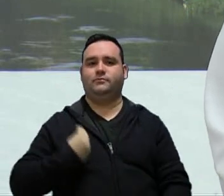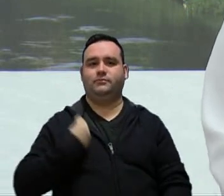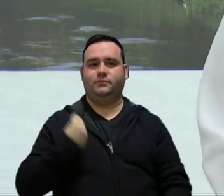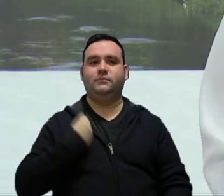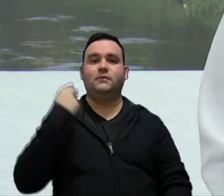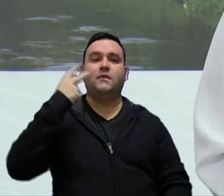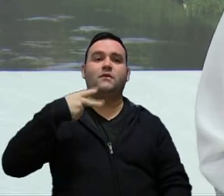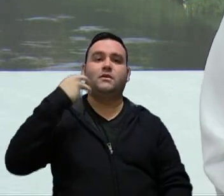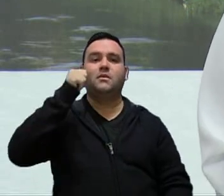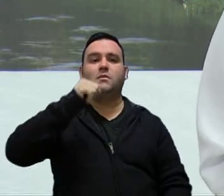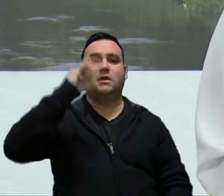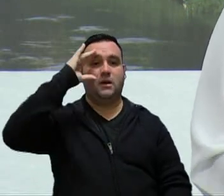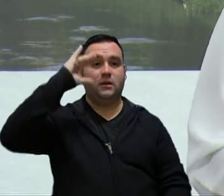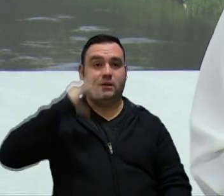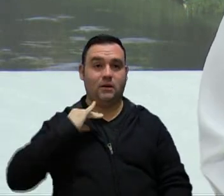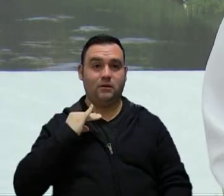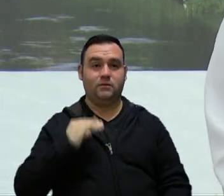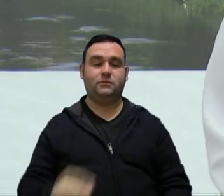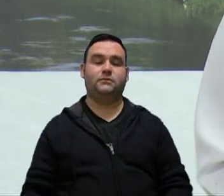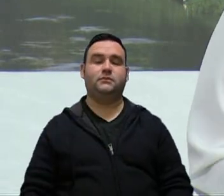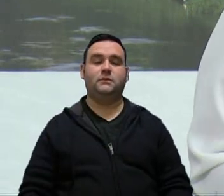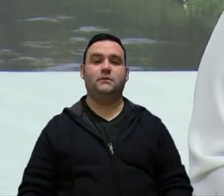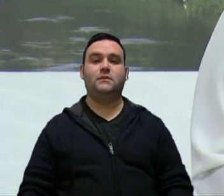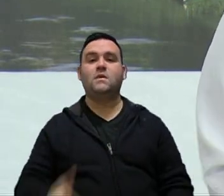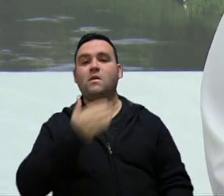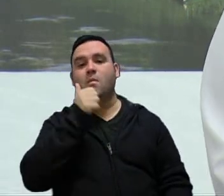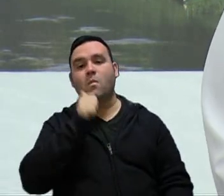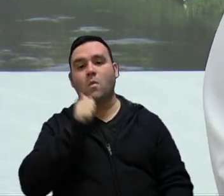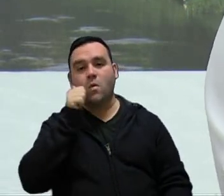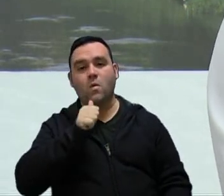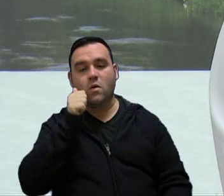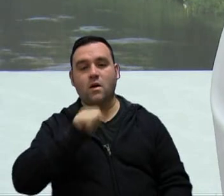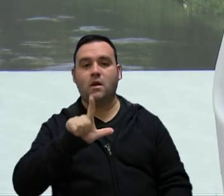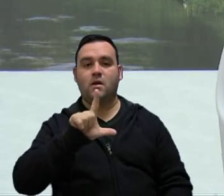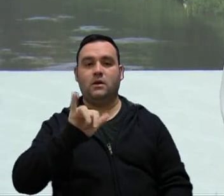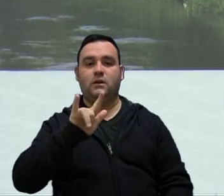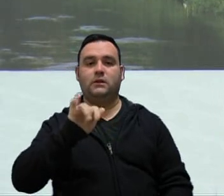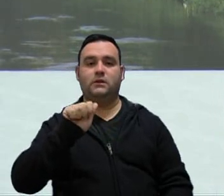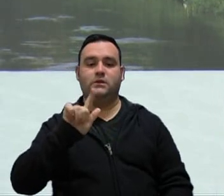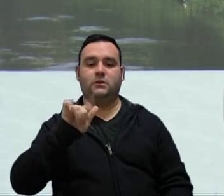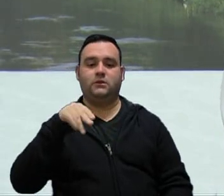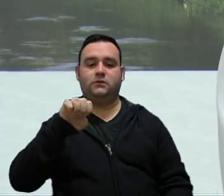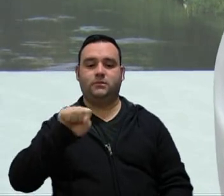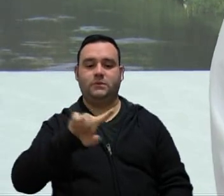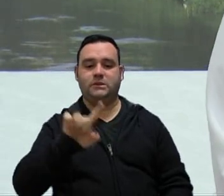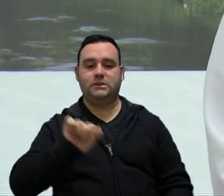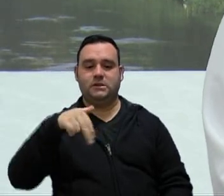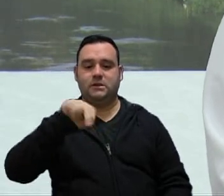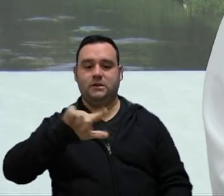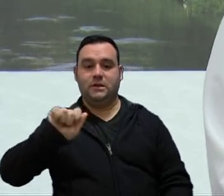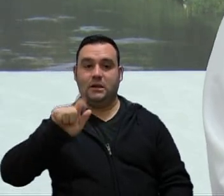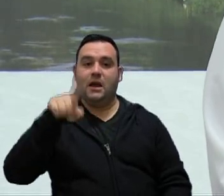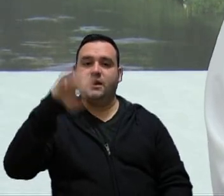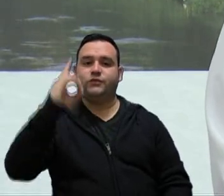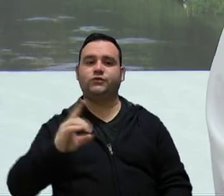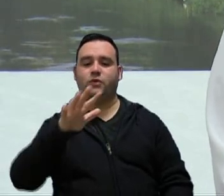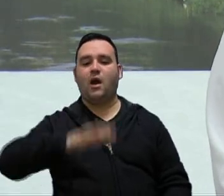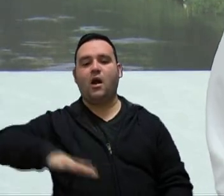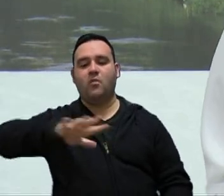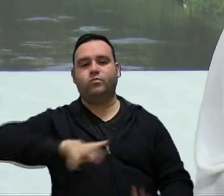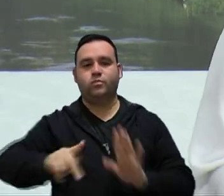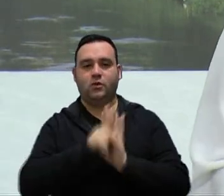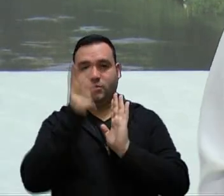a vereadora iara bernardi doutora lígia gomes zanella diretora regional